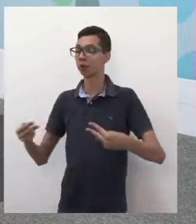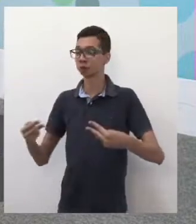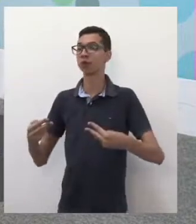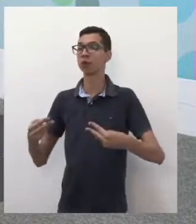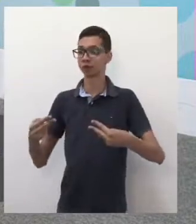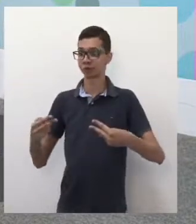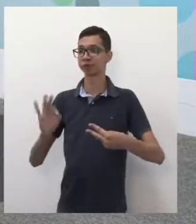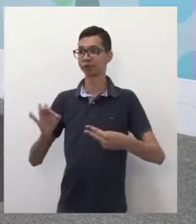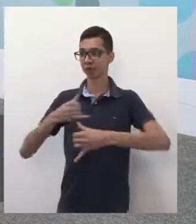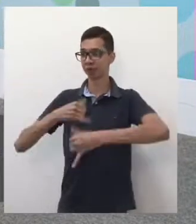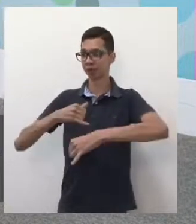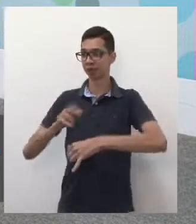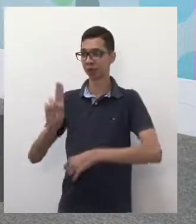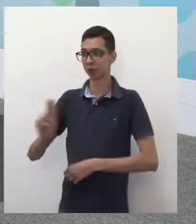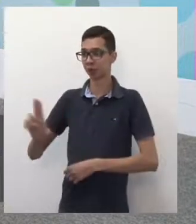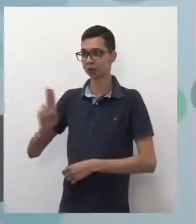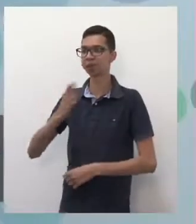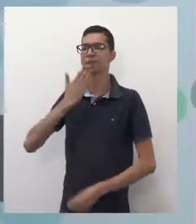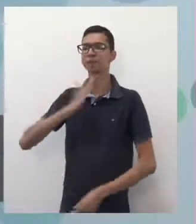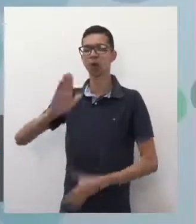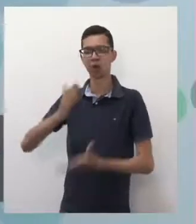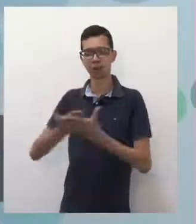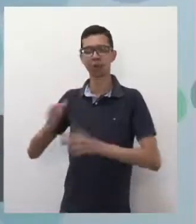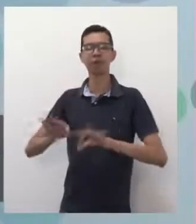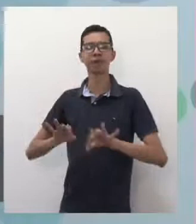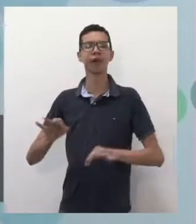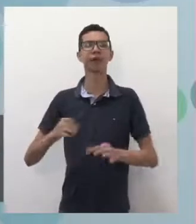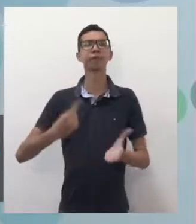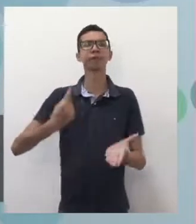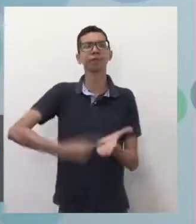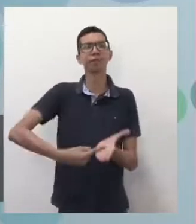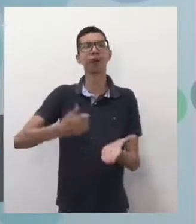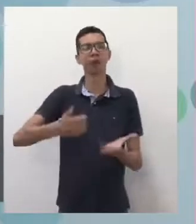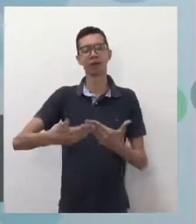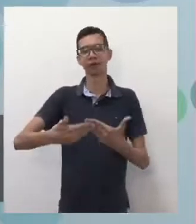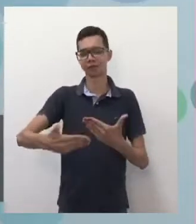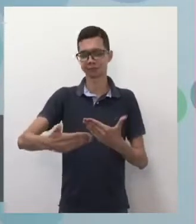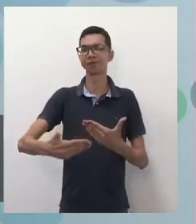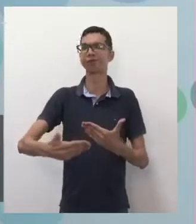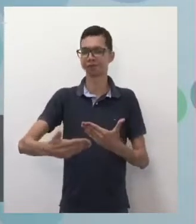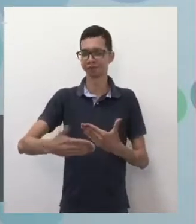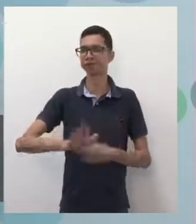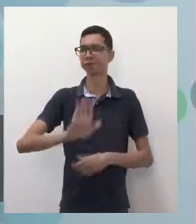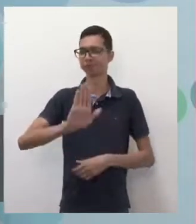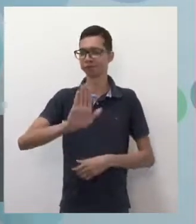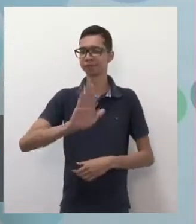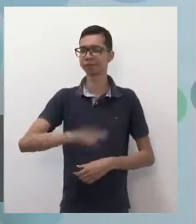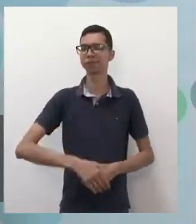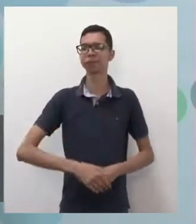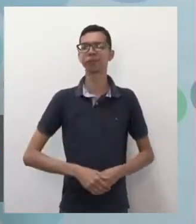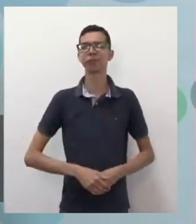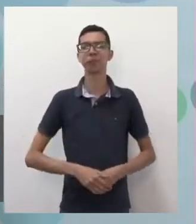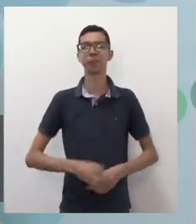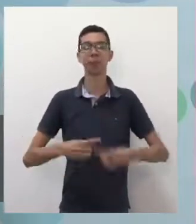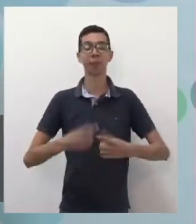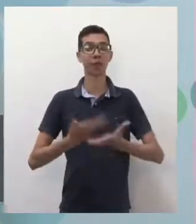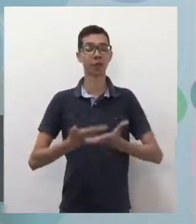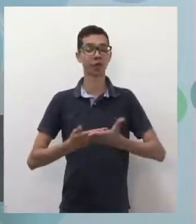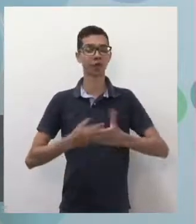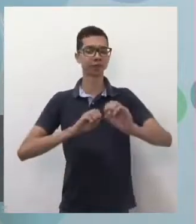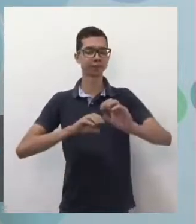essas etiquetas, está prometido aí. Coloca aí na agenda. Só vamos encaixar numa habilidade para vocês e a gente vai trazer essa aula